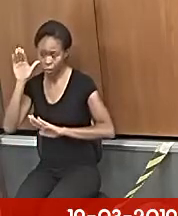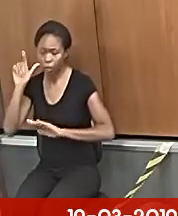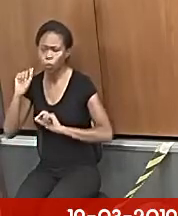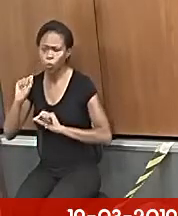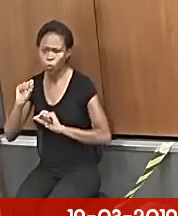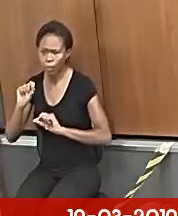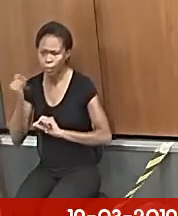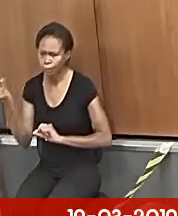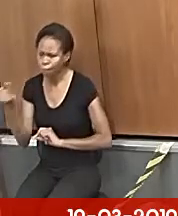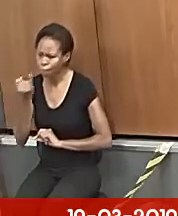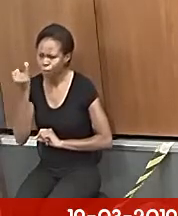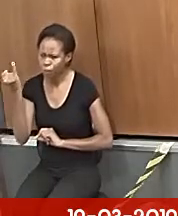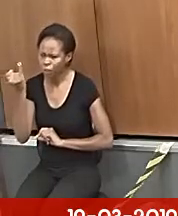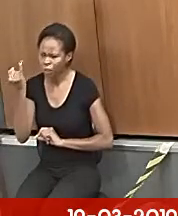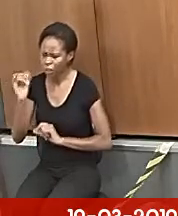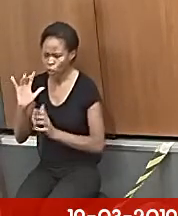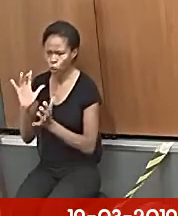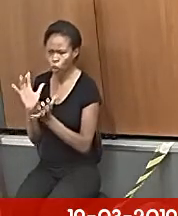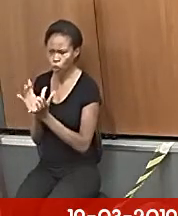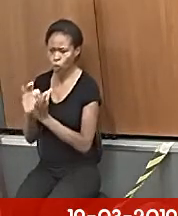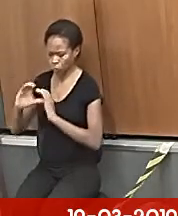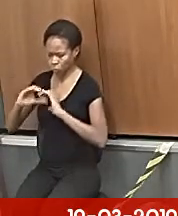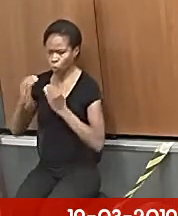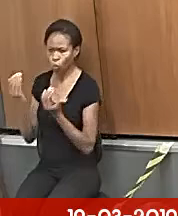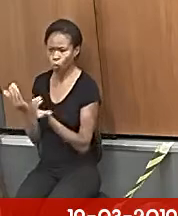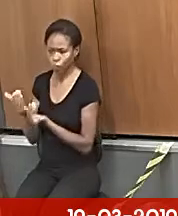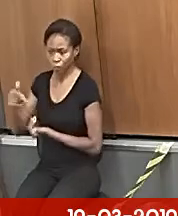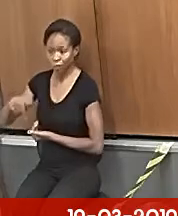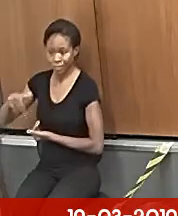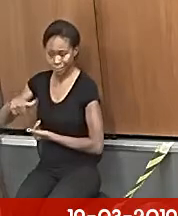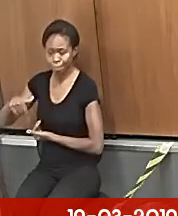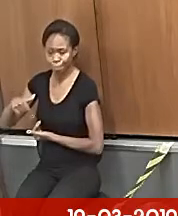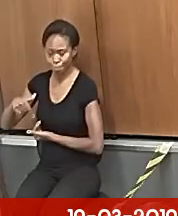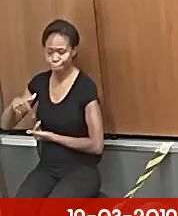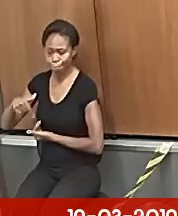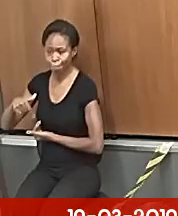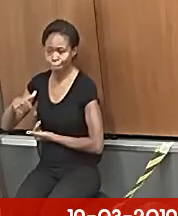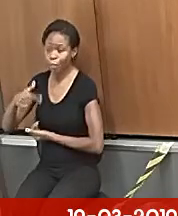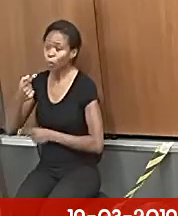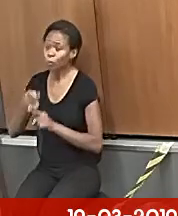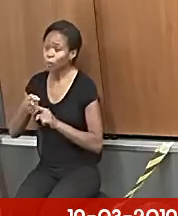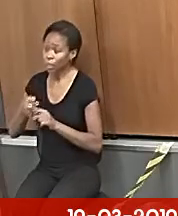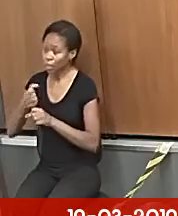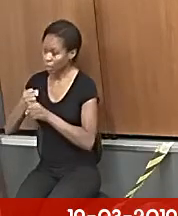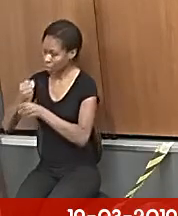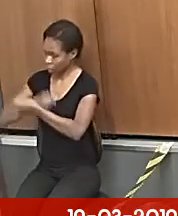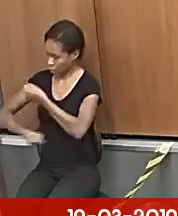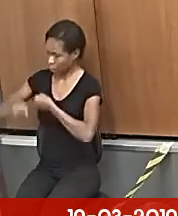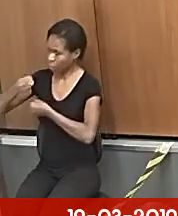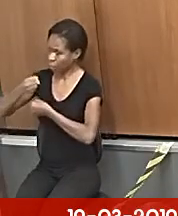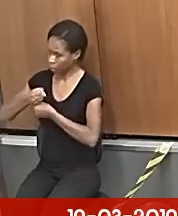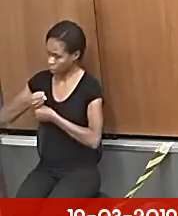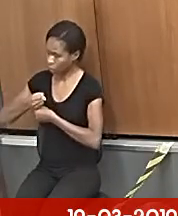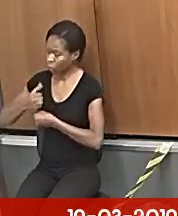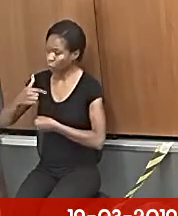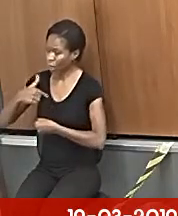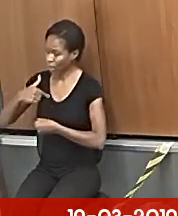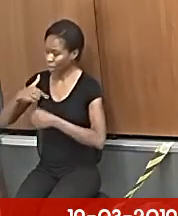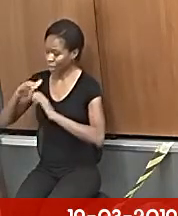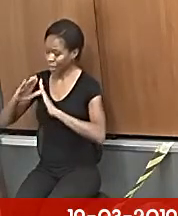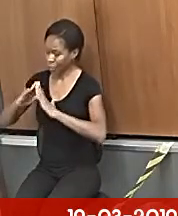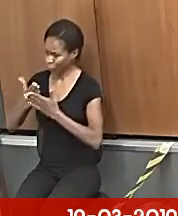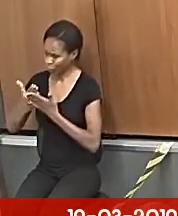desta comissão porque ano passado tanto a minha escola quanto juliana e são rafael